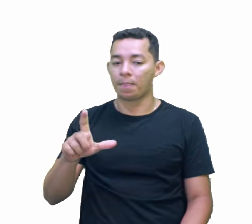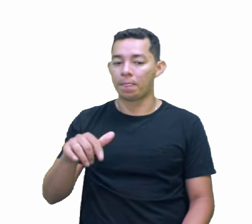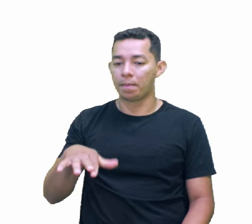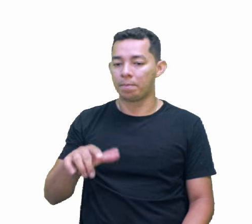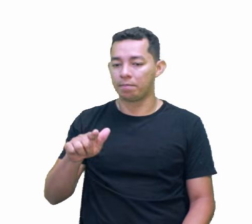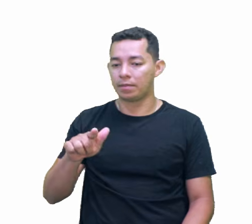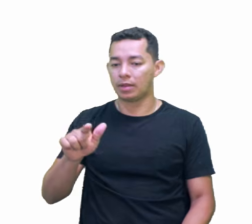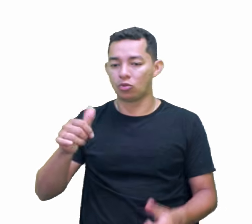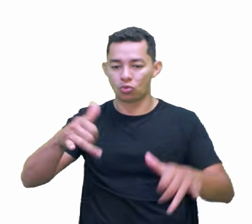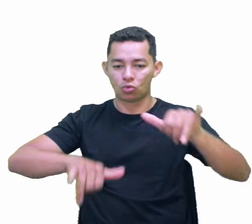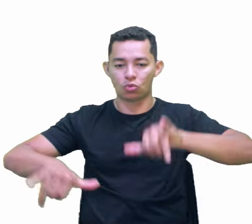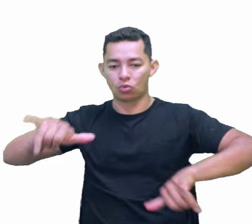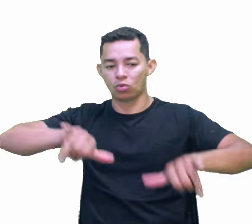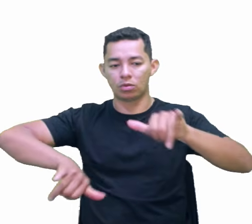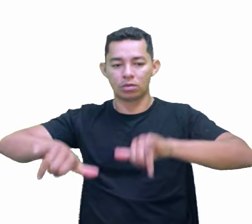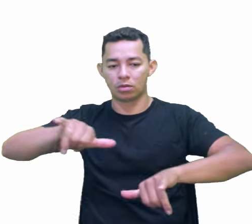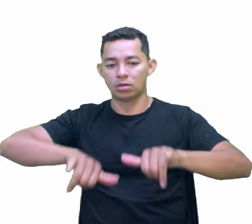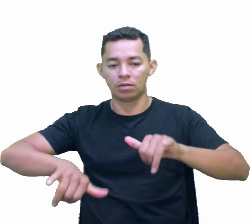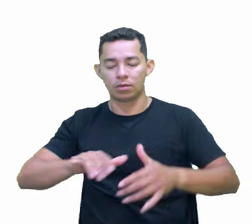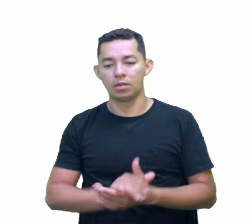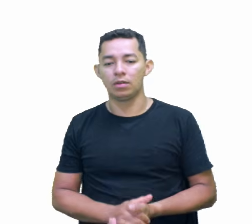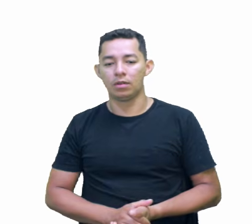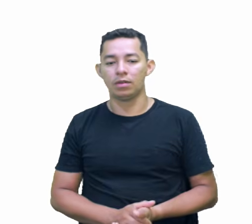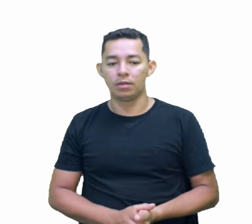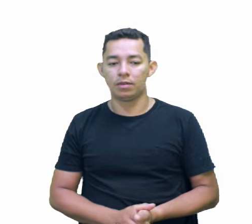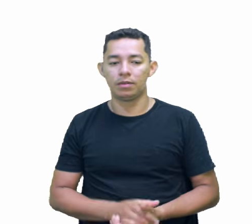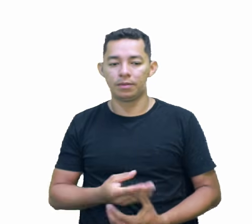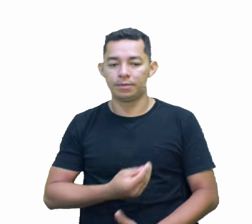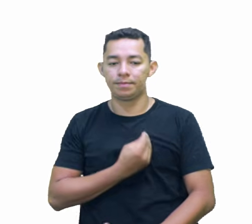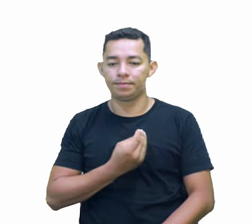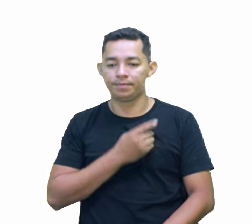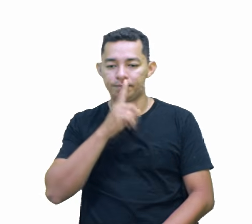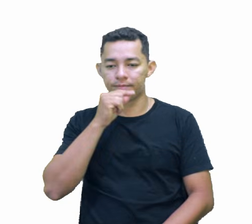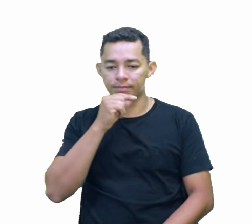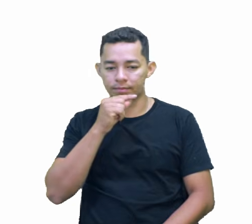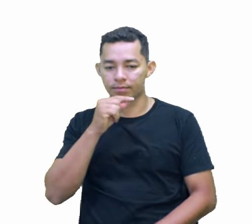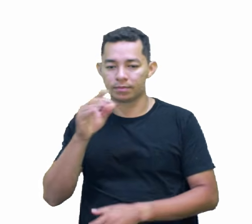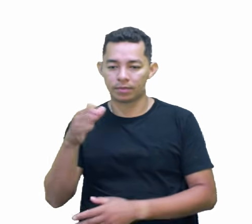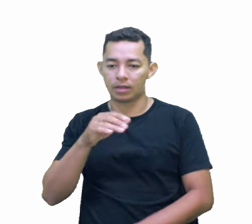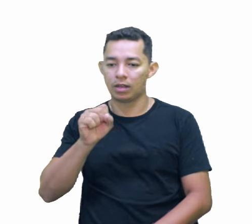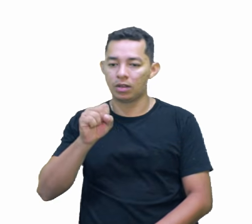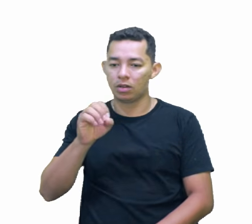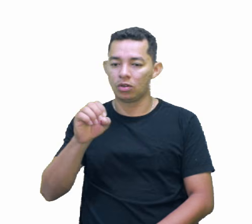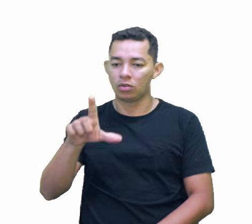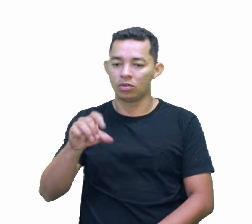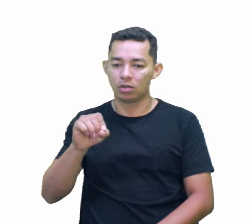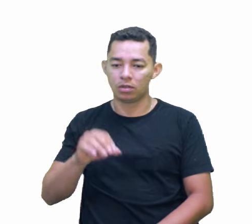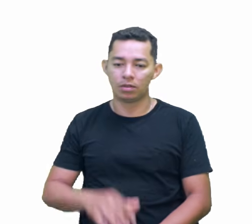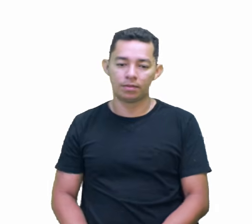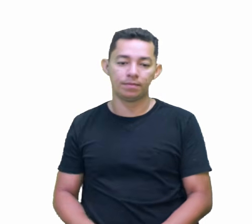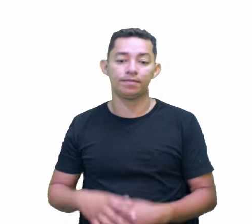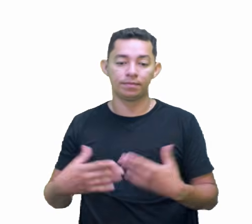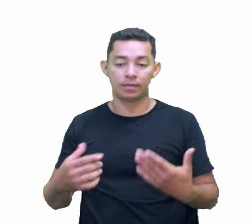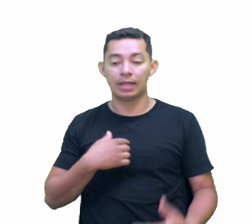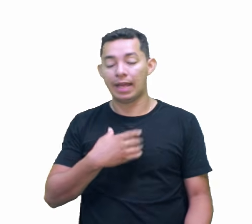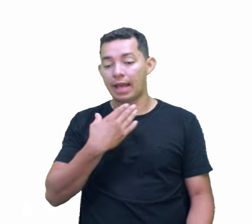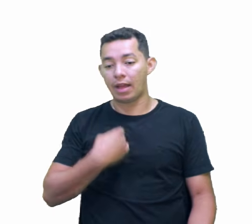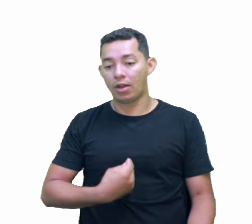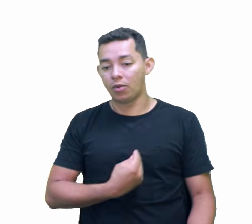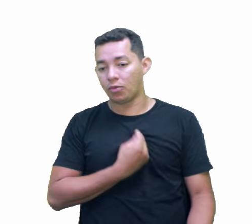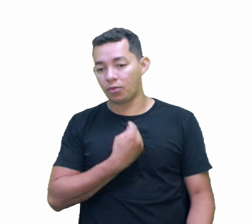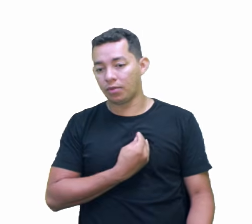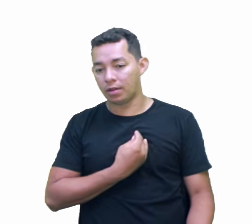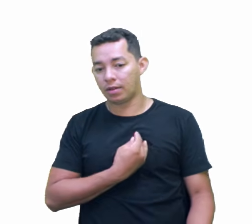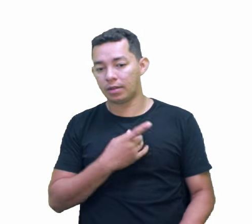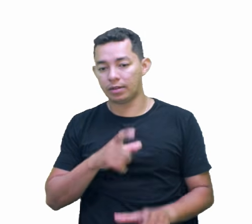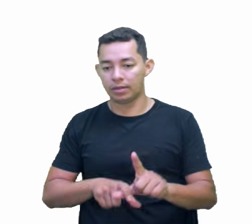quantidade relativa dos diversos elementos químicos presentes na água e no solo. Ou seja, eu sou um ser vivo que